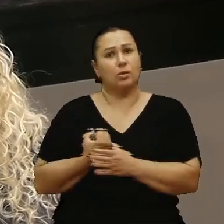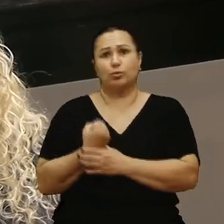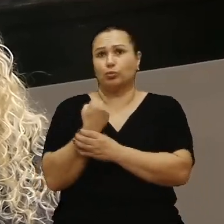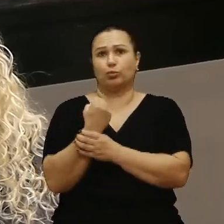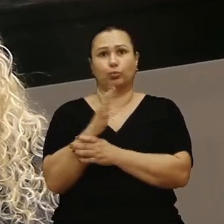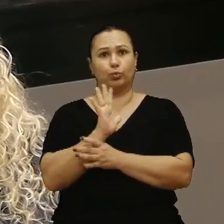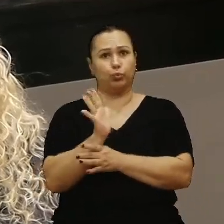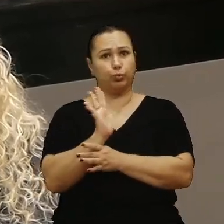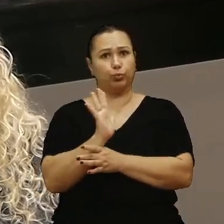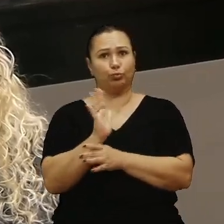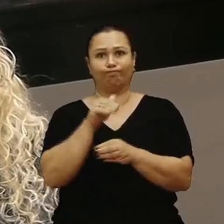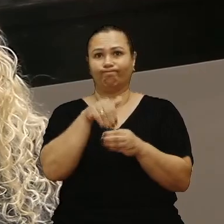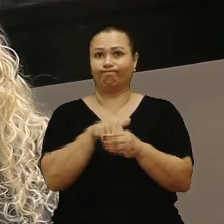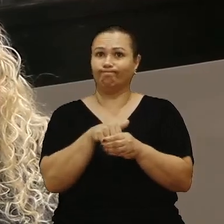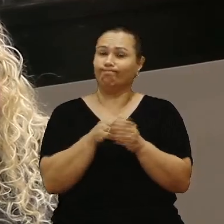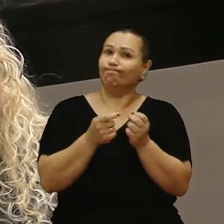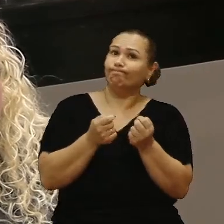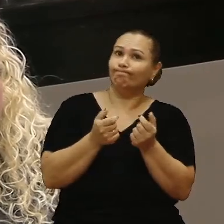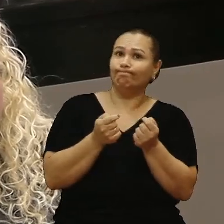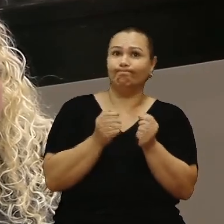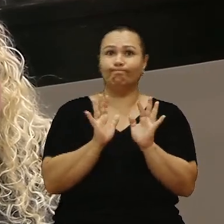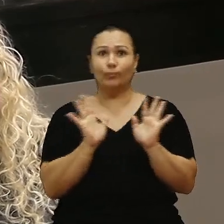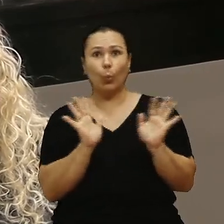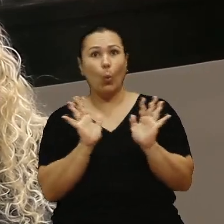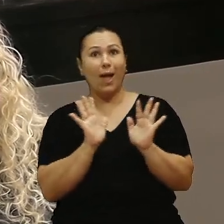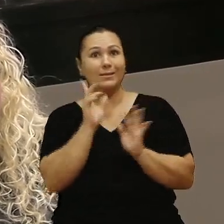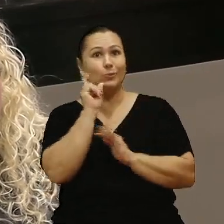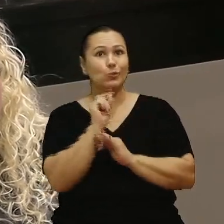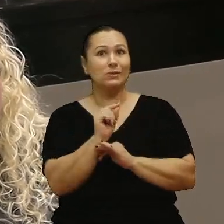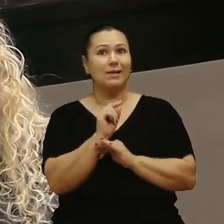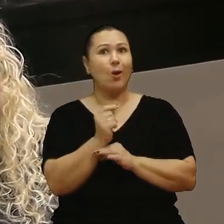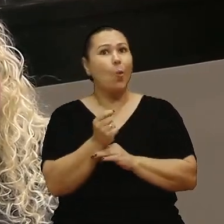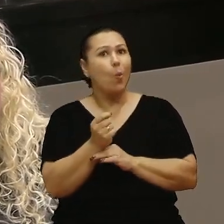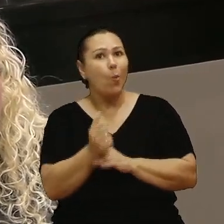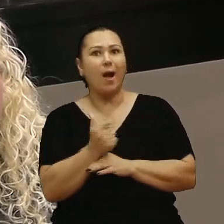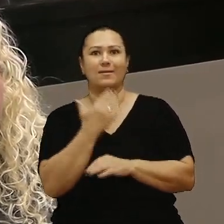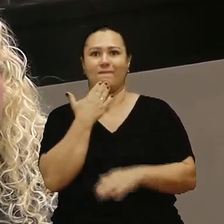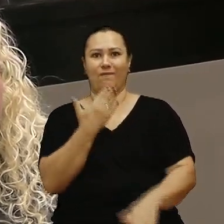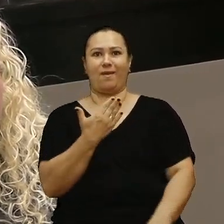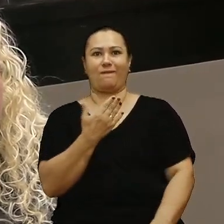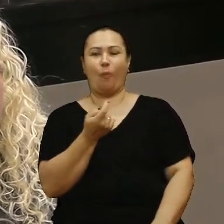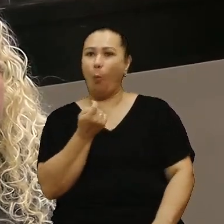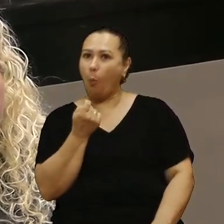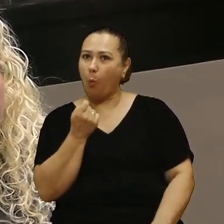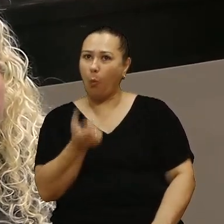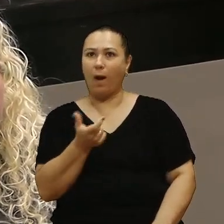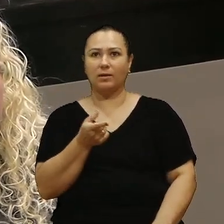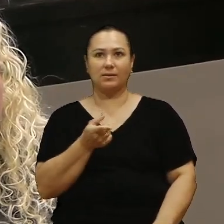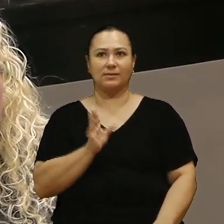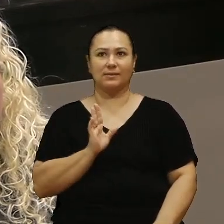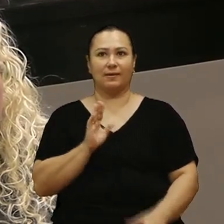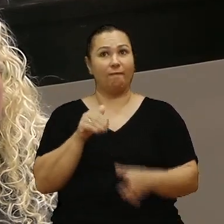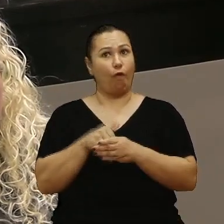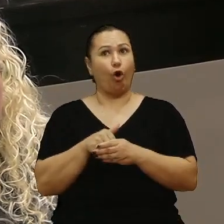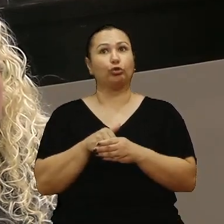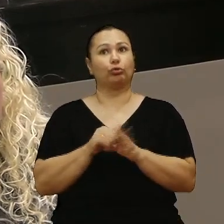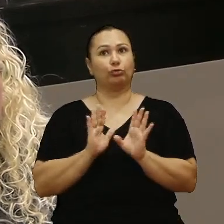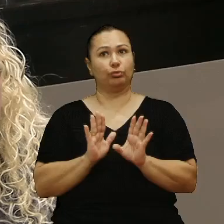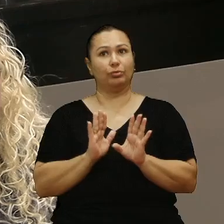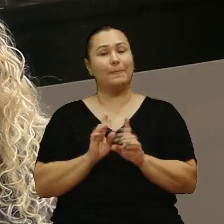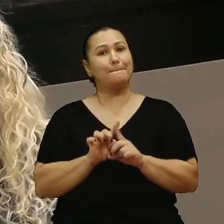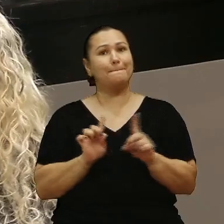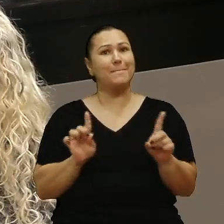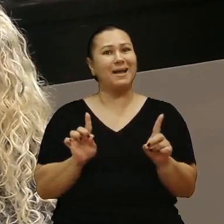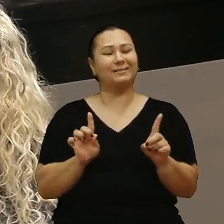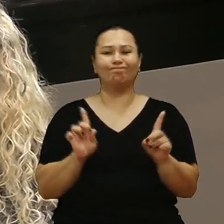né? Acredito que quase conseguiram dessa vez. Eu quase fui favorável e quase mantive ali um voto favorável, mas